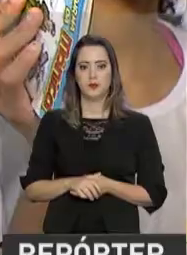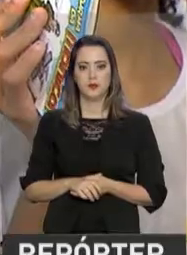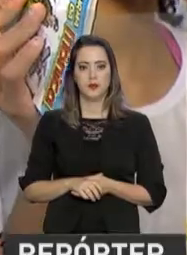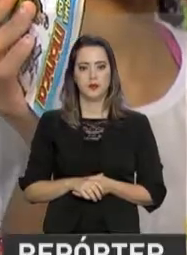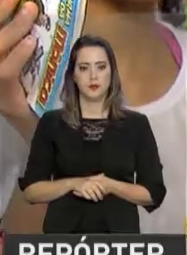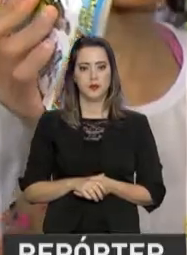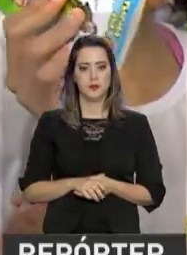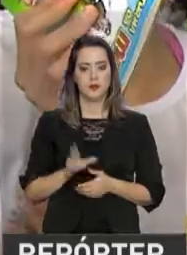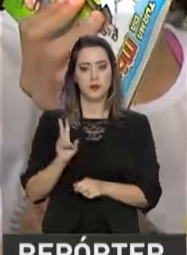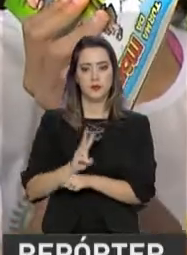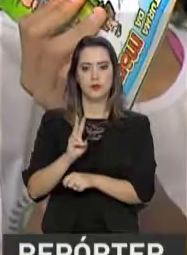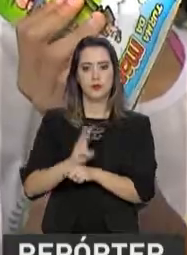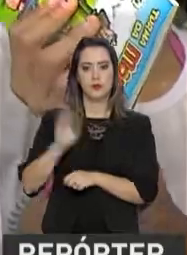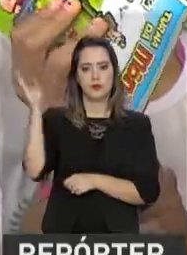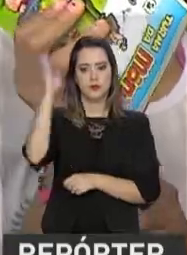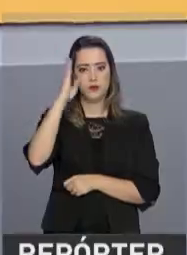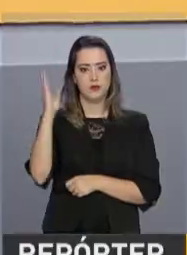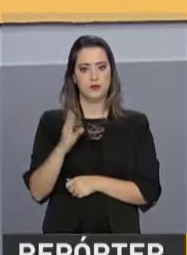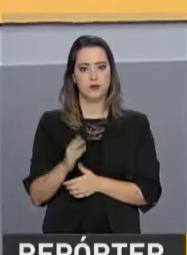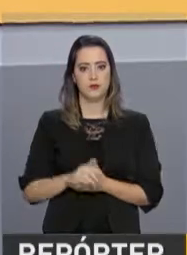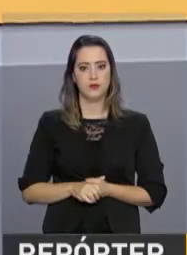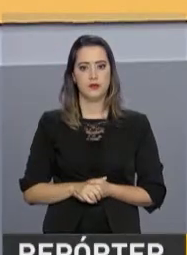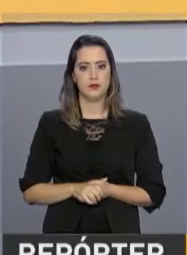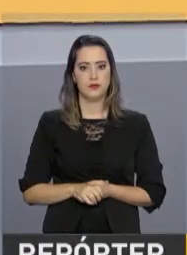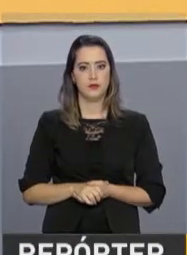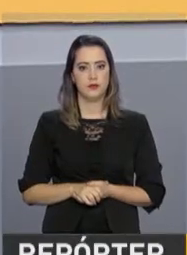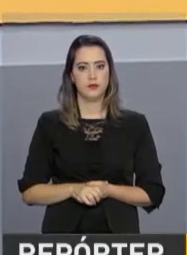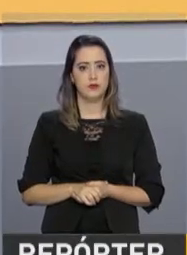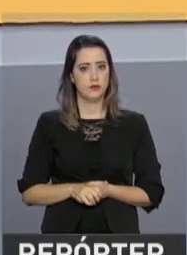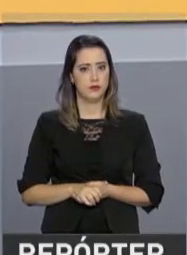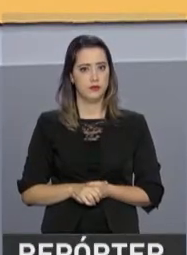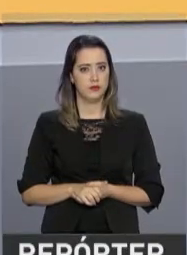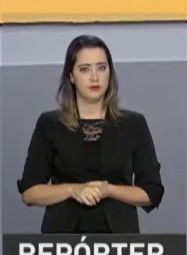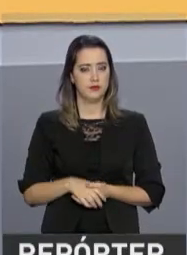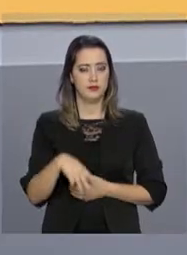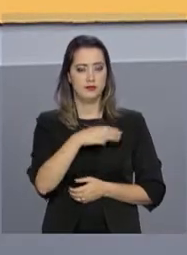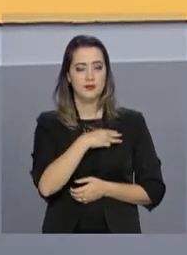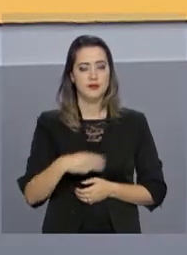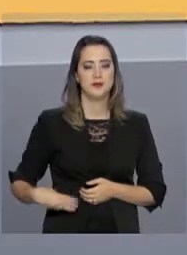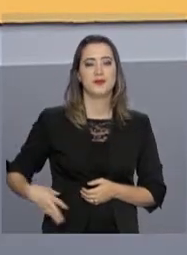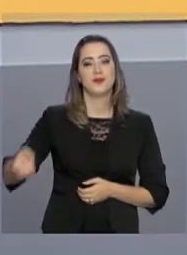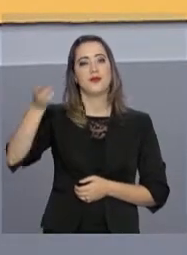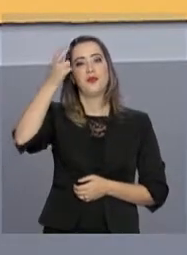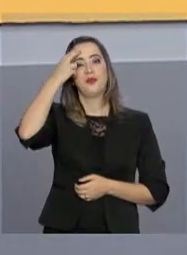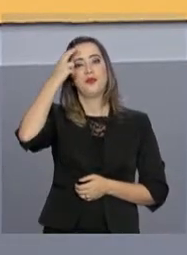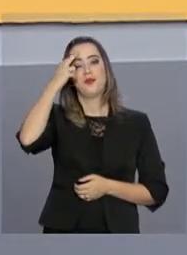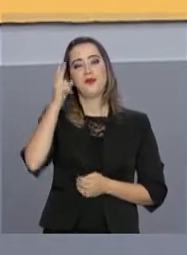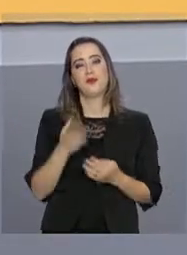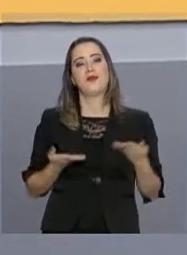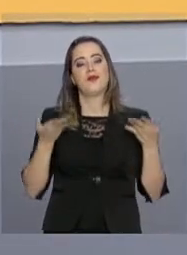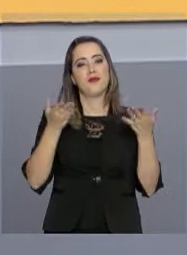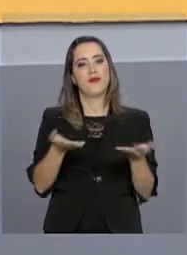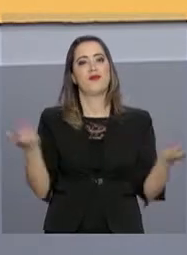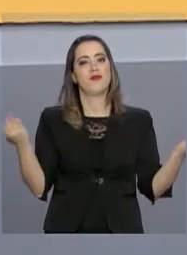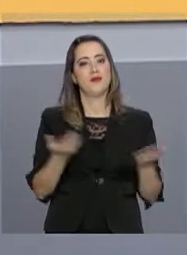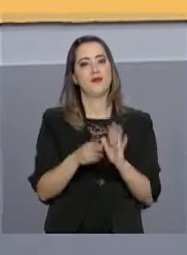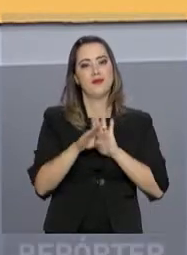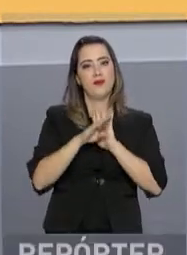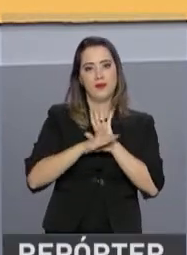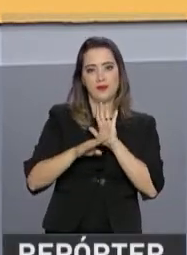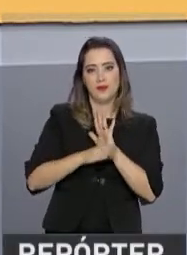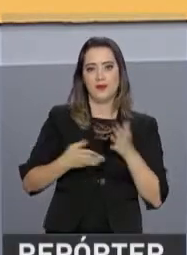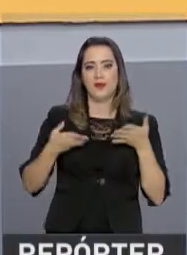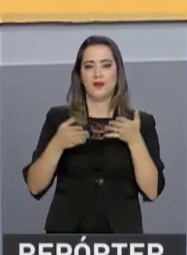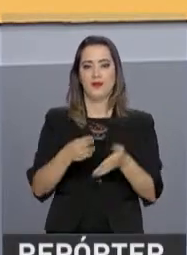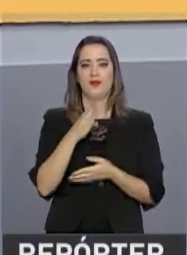por dentro do governo aqui da tvnbr ele fez uma avaliação dos dois anos do governo temer e falou sobre os investimentos no